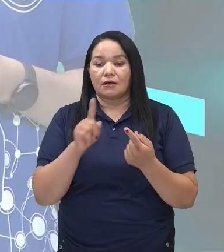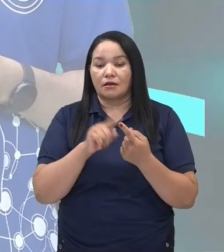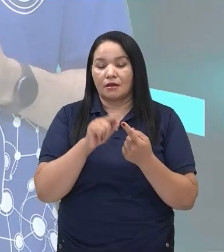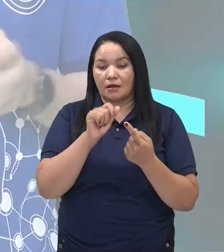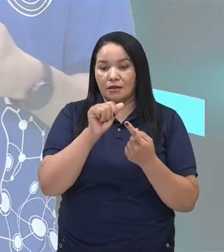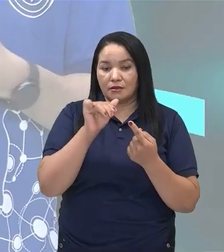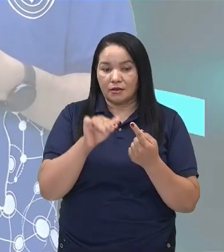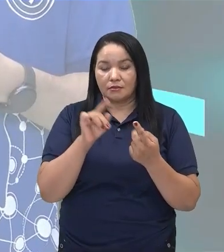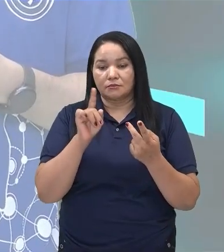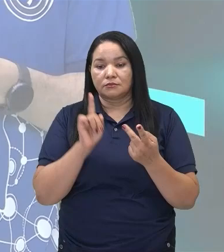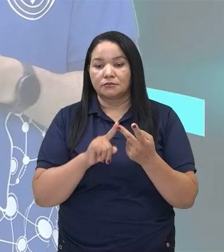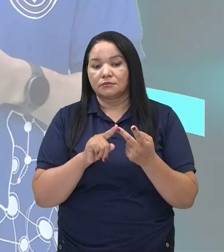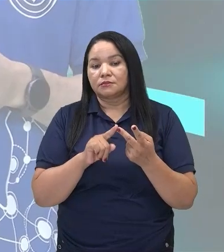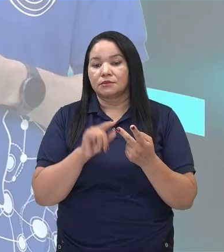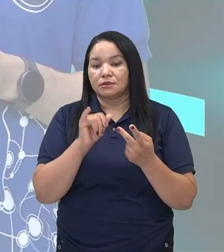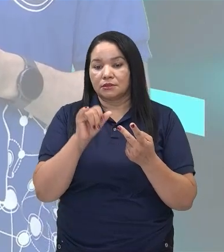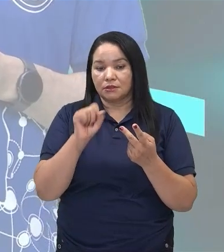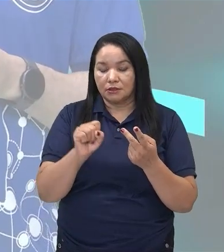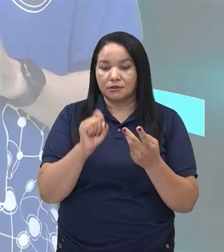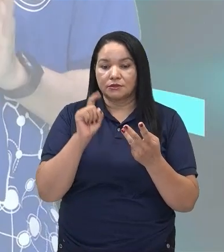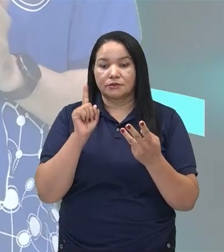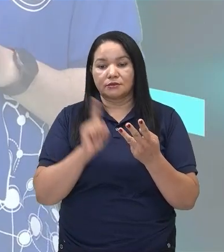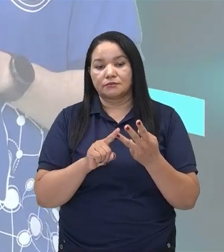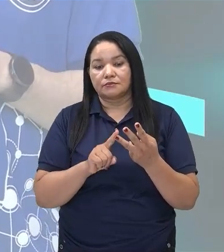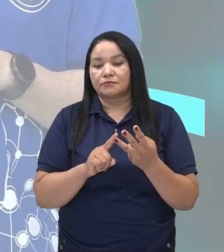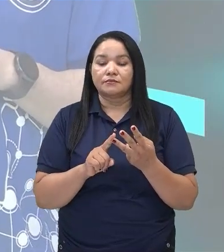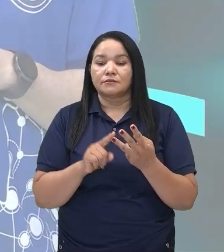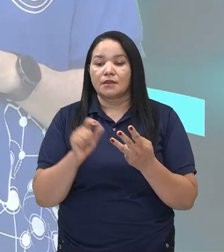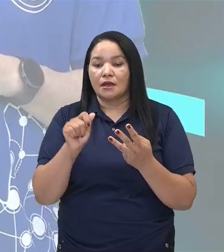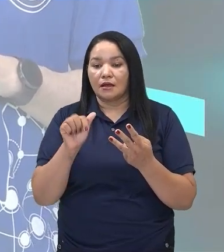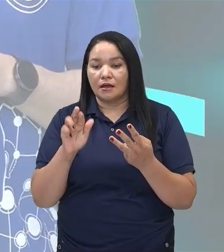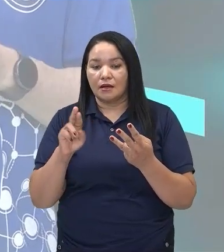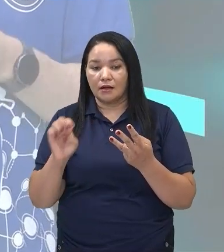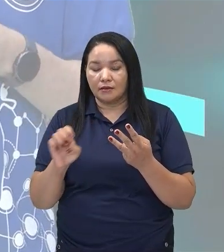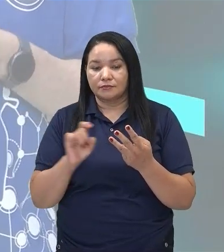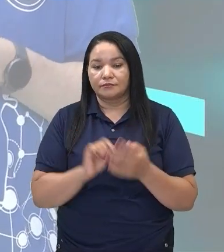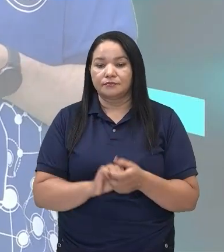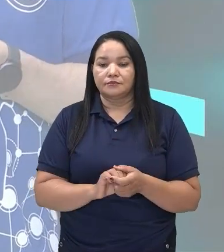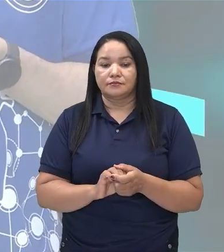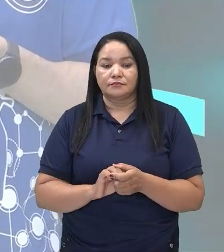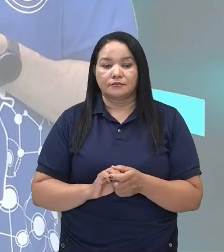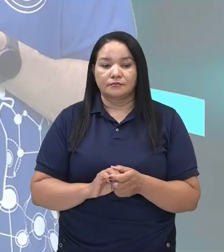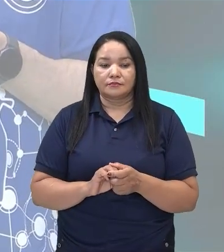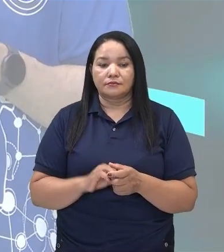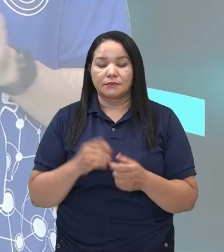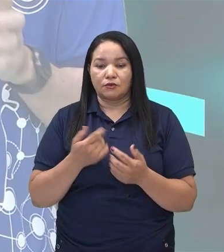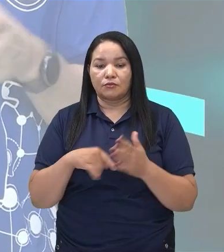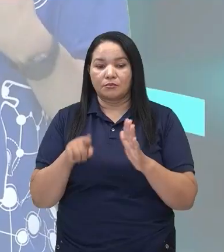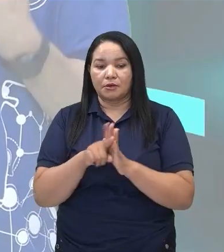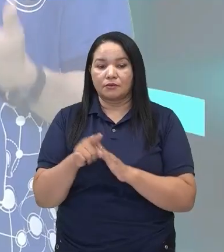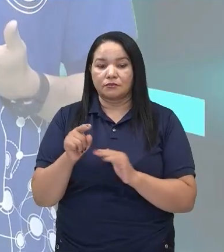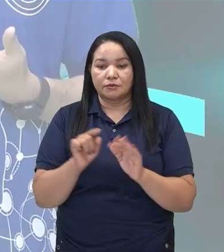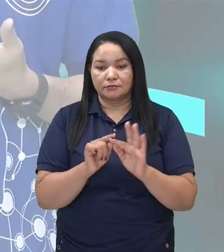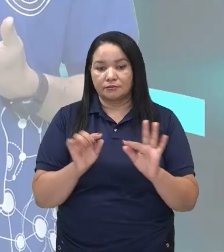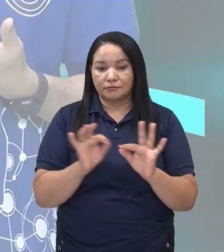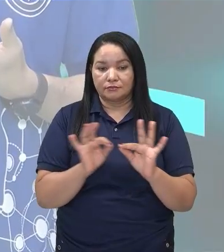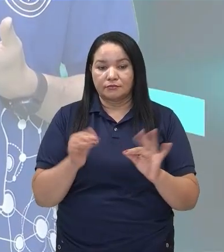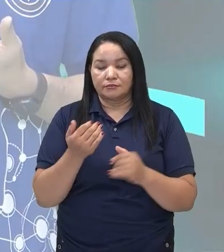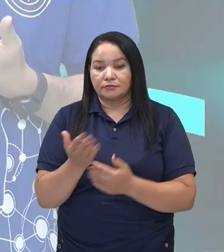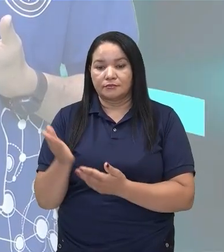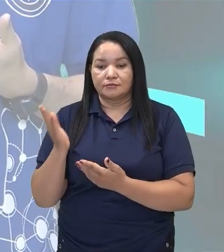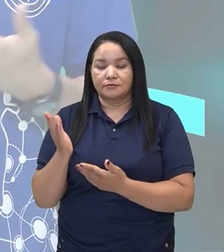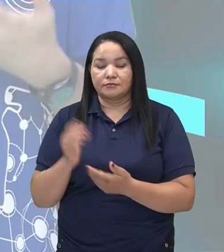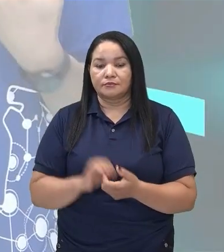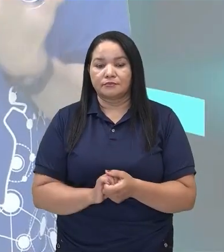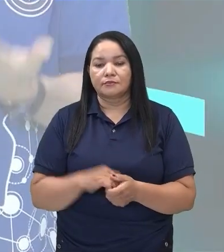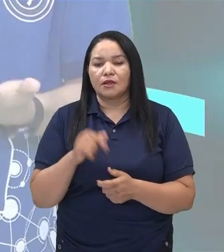depender do sujeito com quem ele está conjugado. Então, o verbo to be significa ser ou estar. A pergunta, what does he do for a living? O que ele faz para